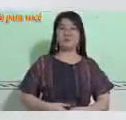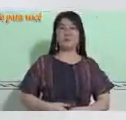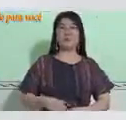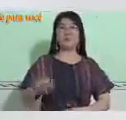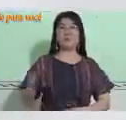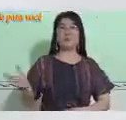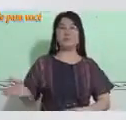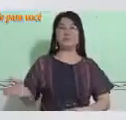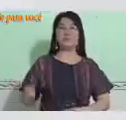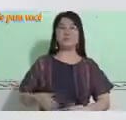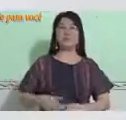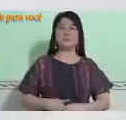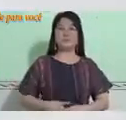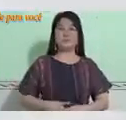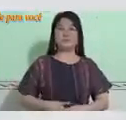vírgula,